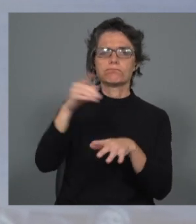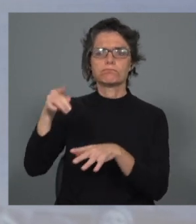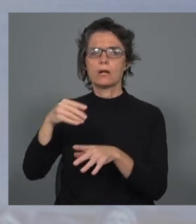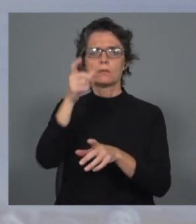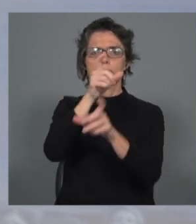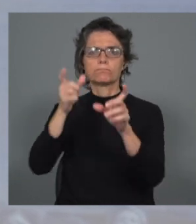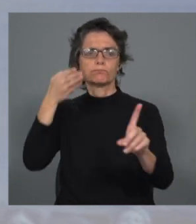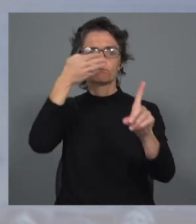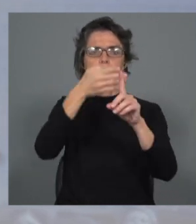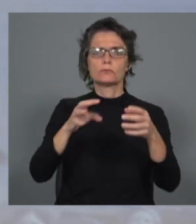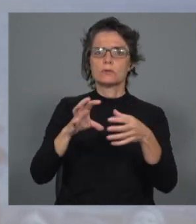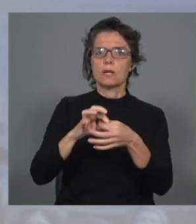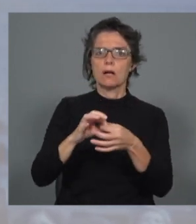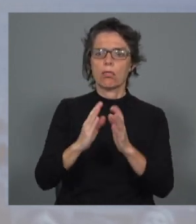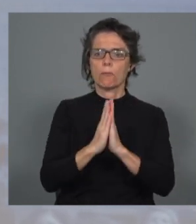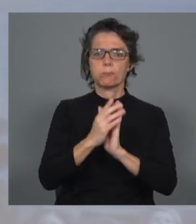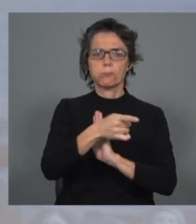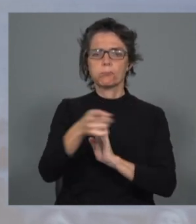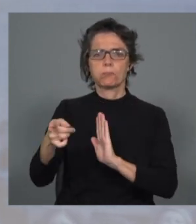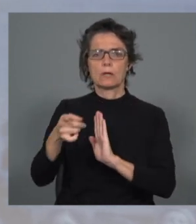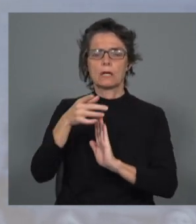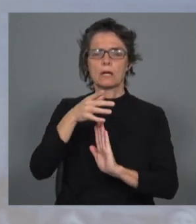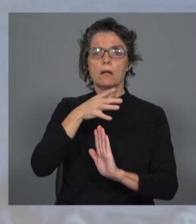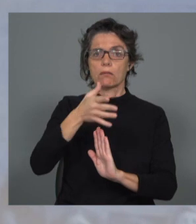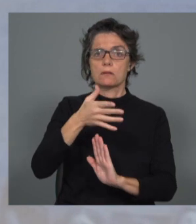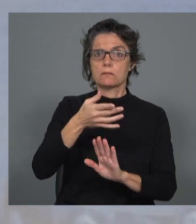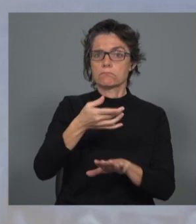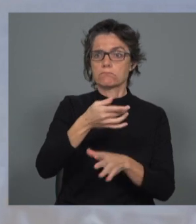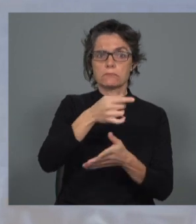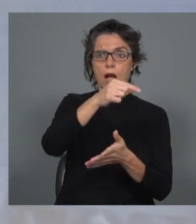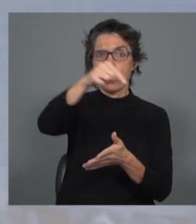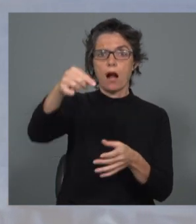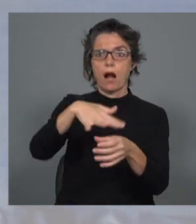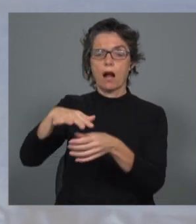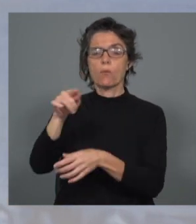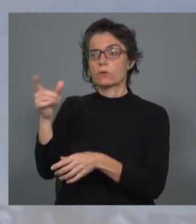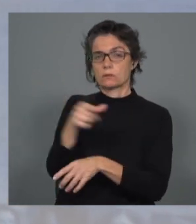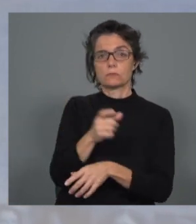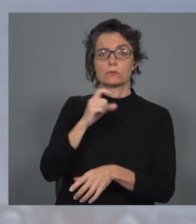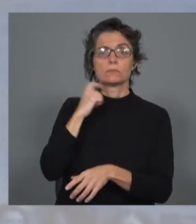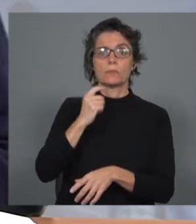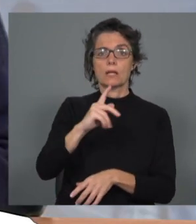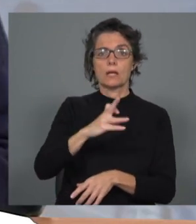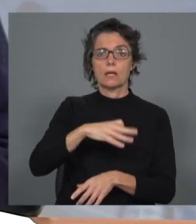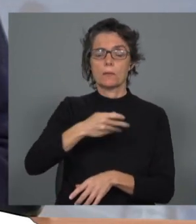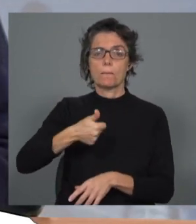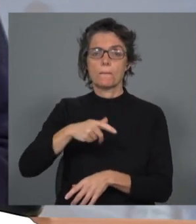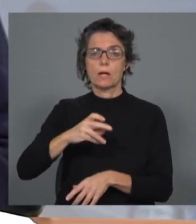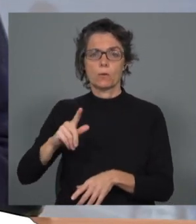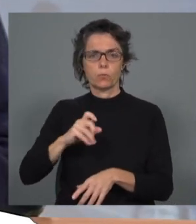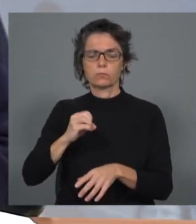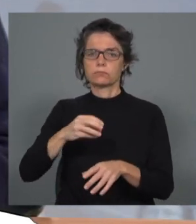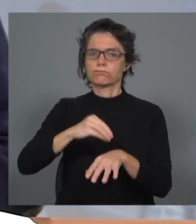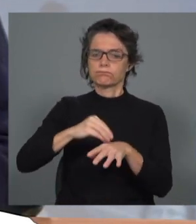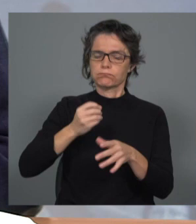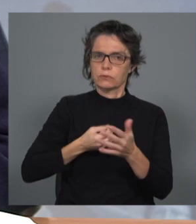é o caso do padre José Rebelo, diretor das Obras Missionárias Pontifícias, hoje convidado do programa Eclésia. Muito boa tarde, padre José Rebelo. Boa tarde. Obrigado por